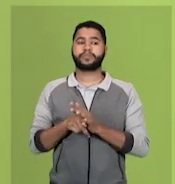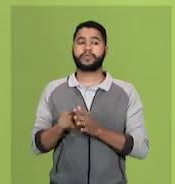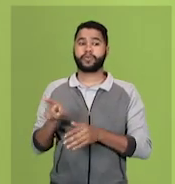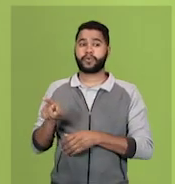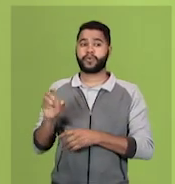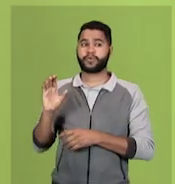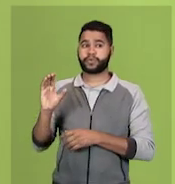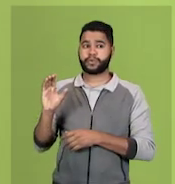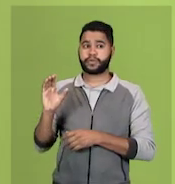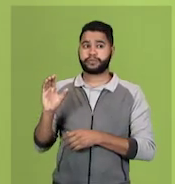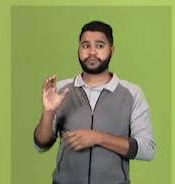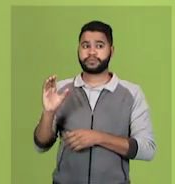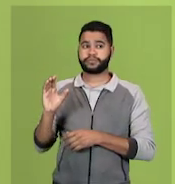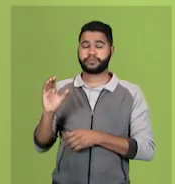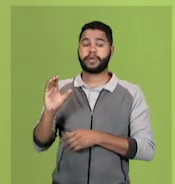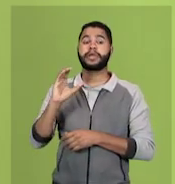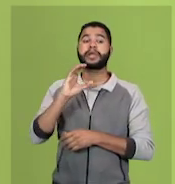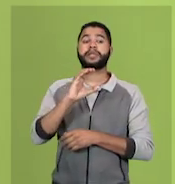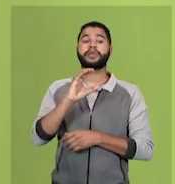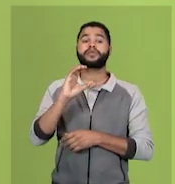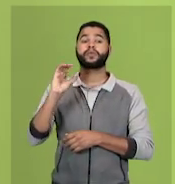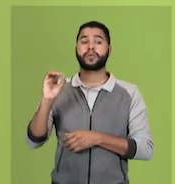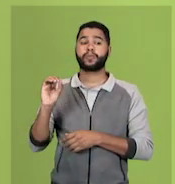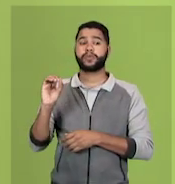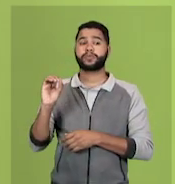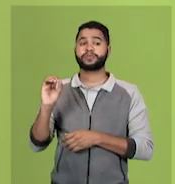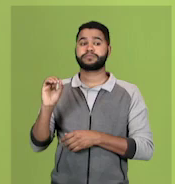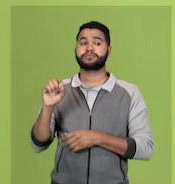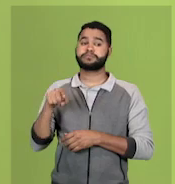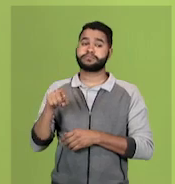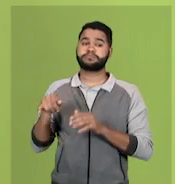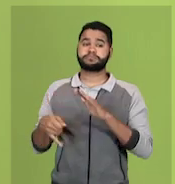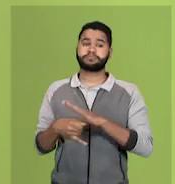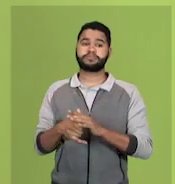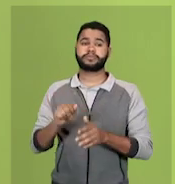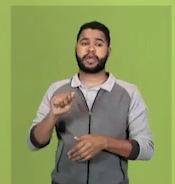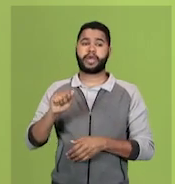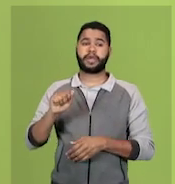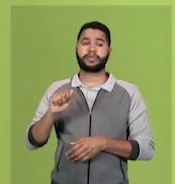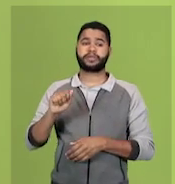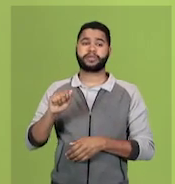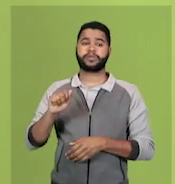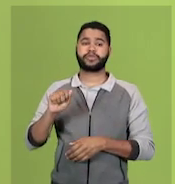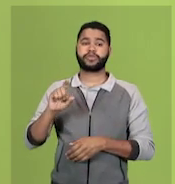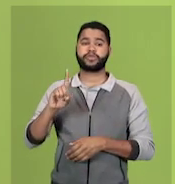C, esse aqui é o meu cateto o quê? Oposto, esse é o cateto adjacente.